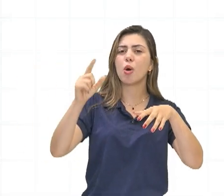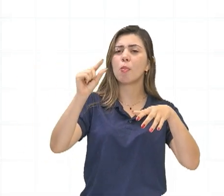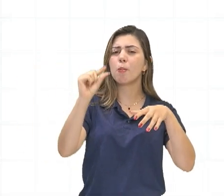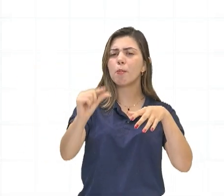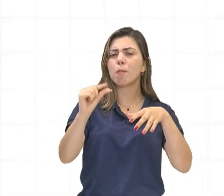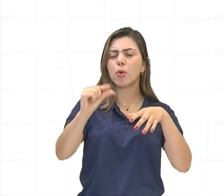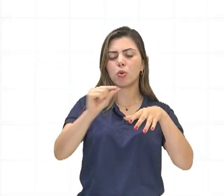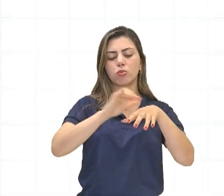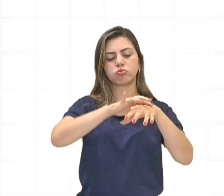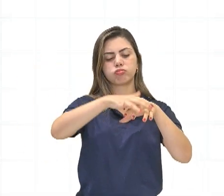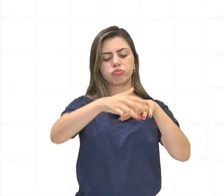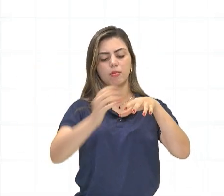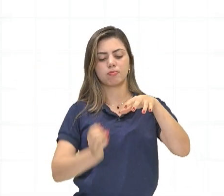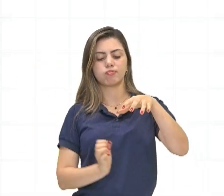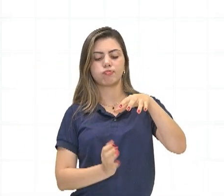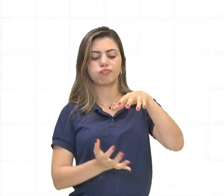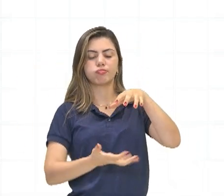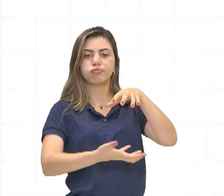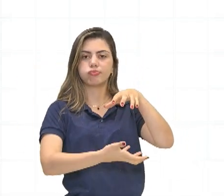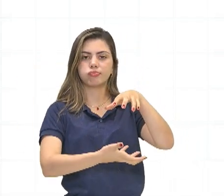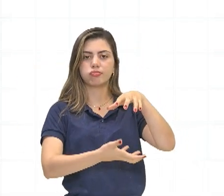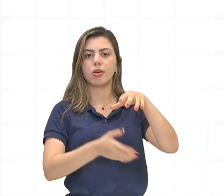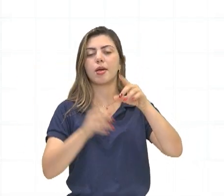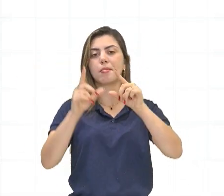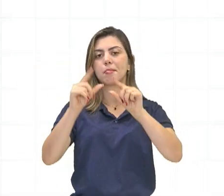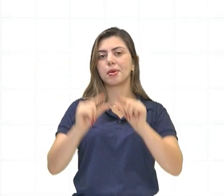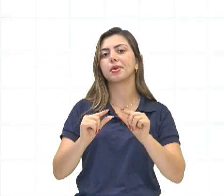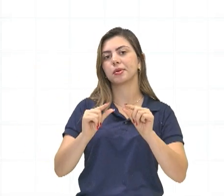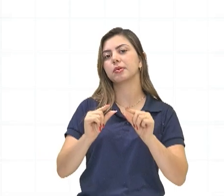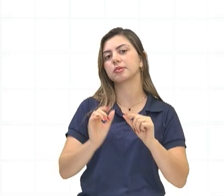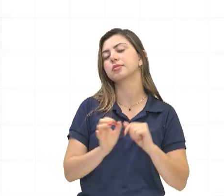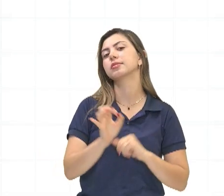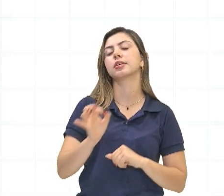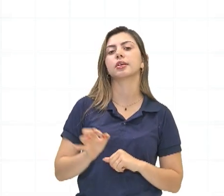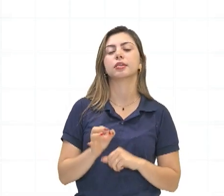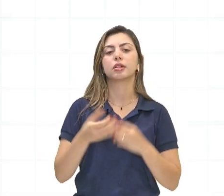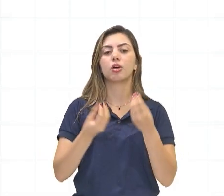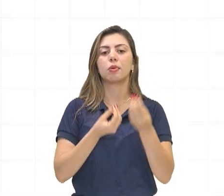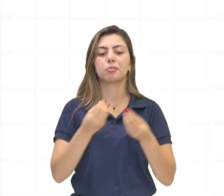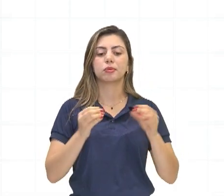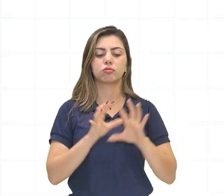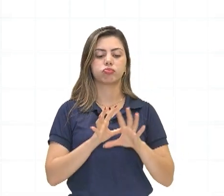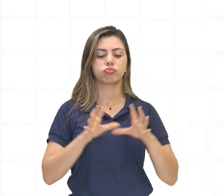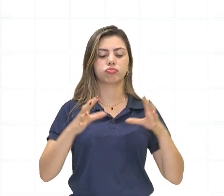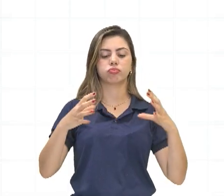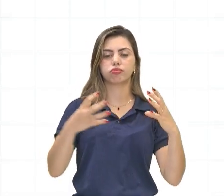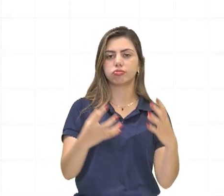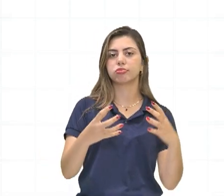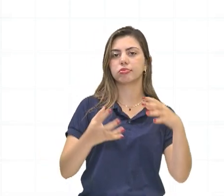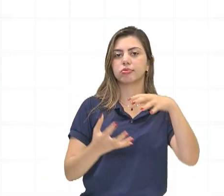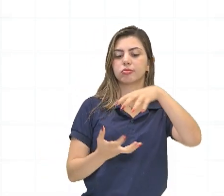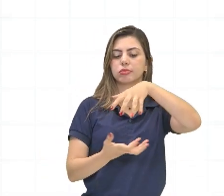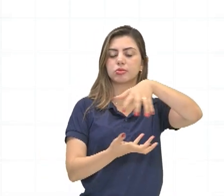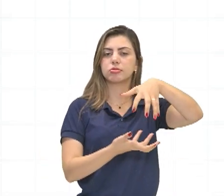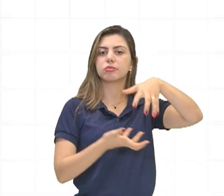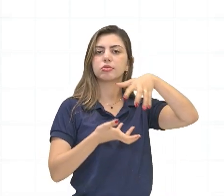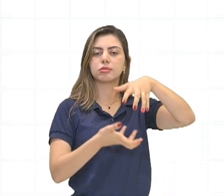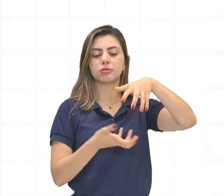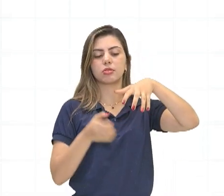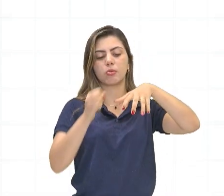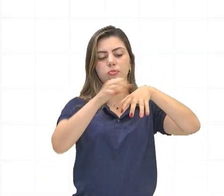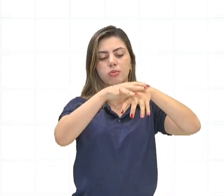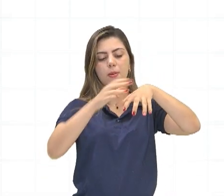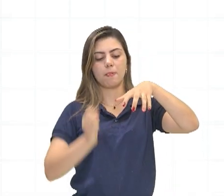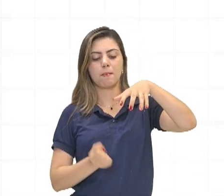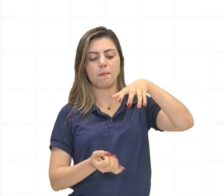nessas regiões é bem menor, né? É distribuída bem menor do que nas regiões,